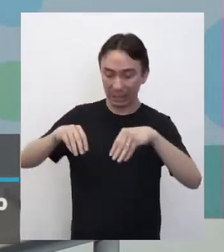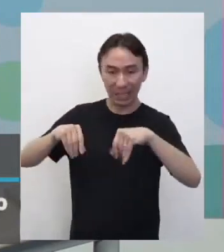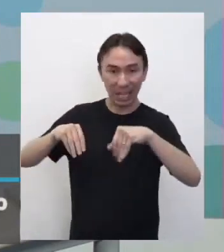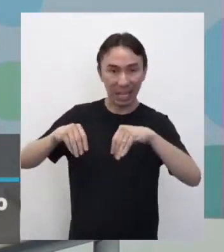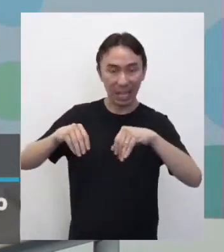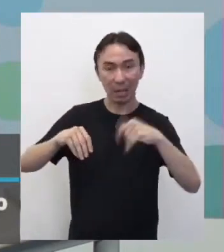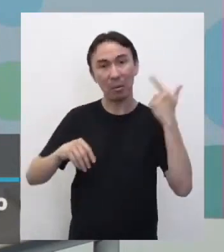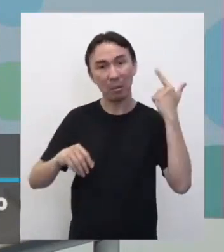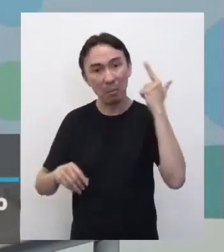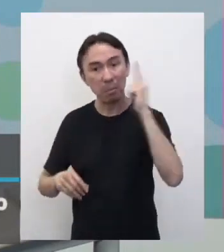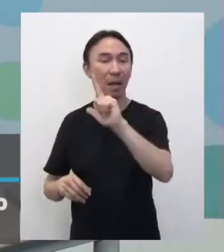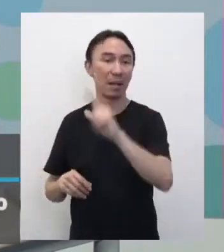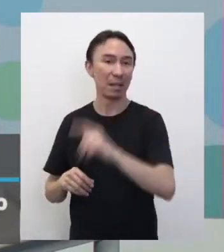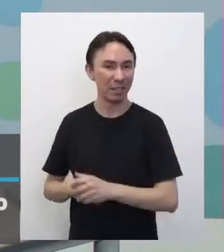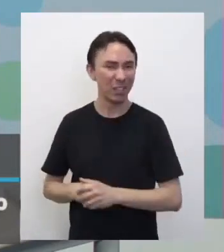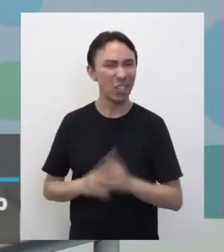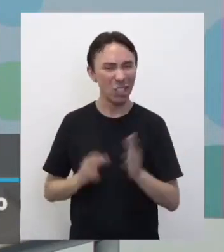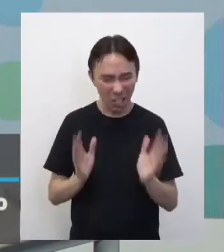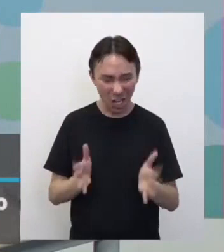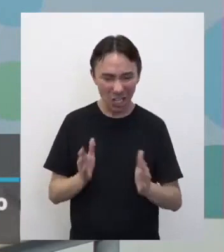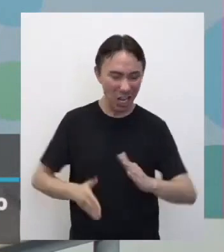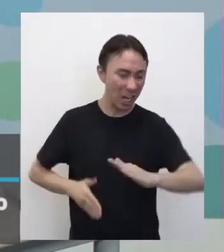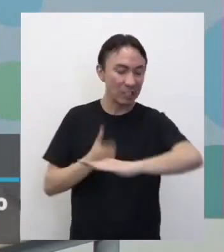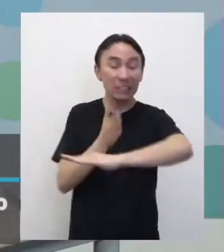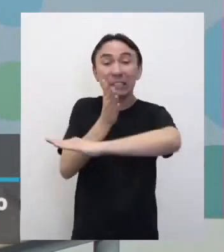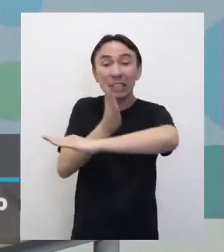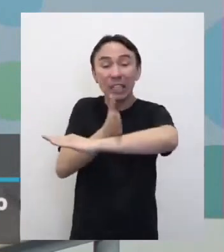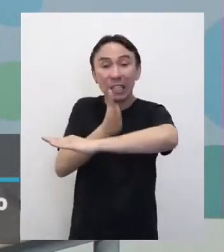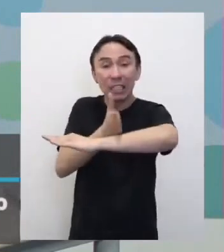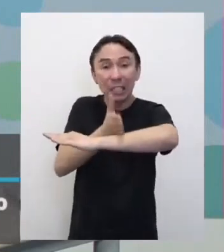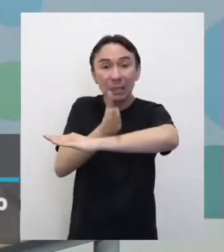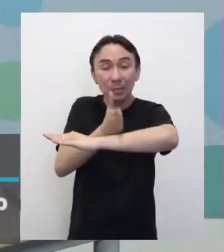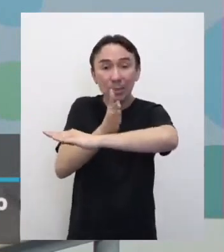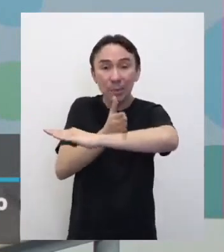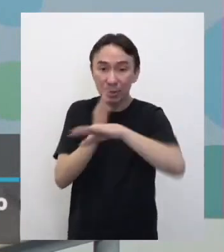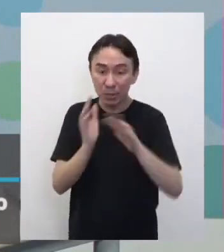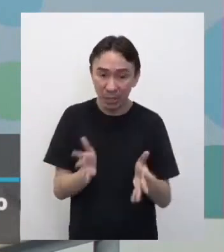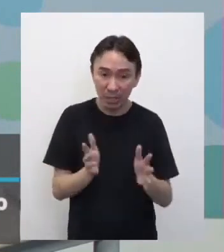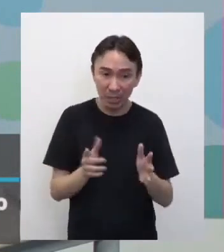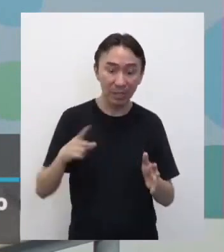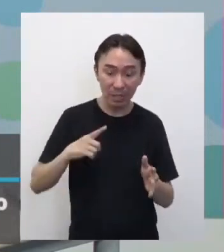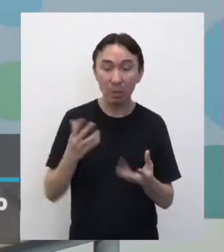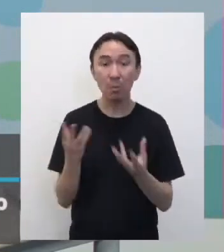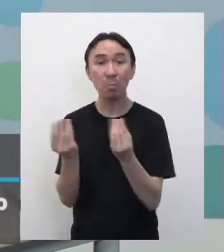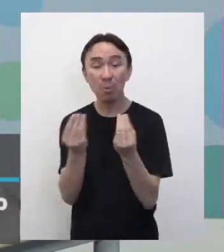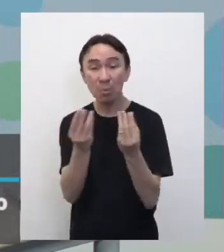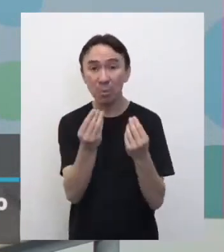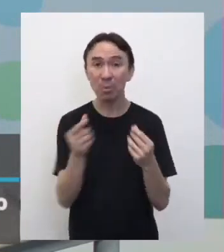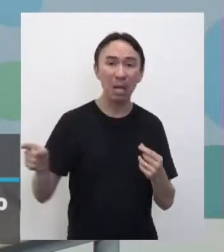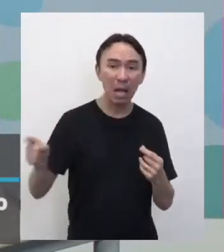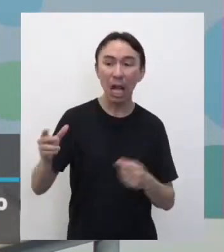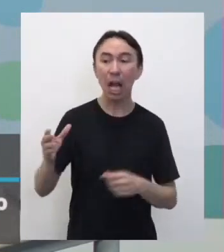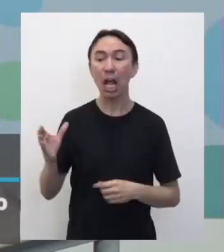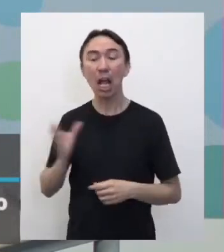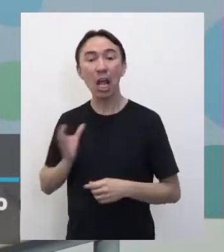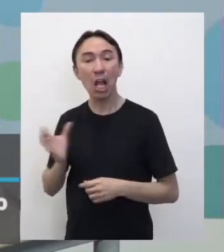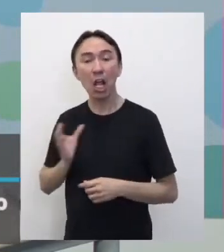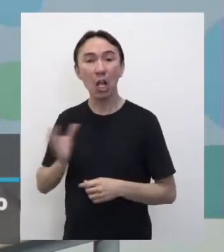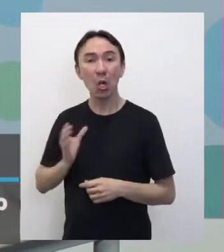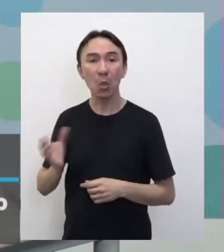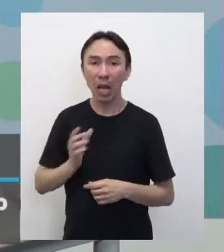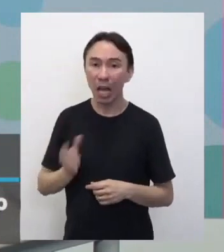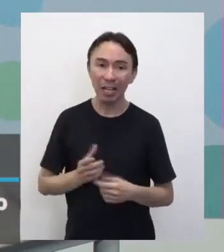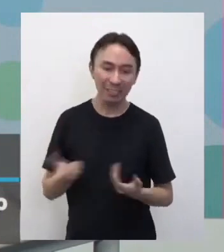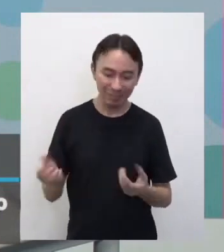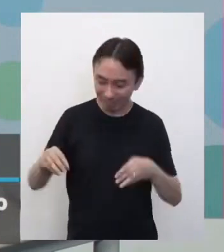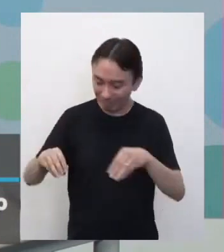aí na Baixa Idade Média tendo um grupo grande de nobres sem terra, né? A gente já comentou isso muitas vezes. O